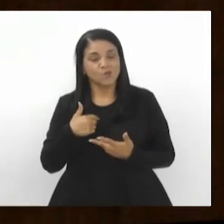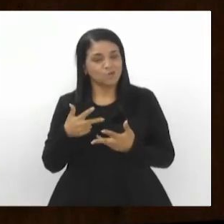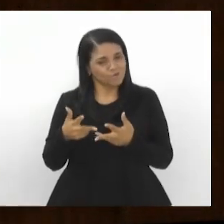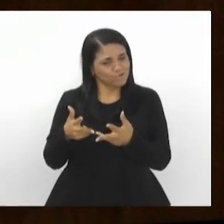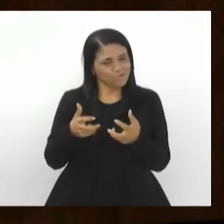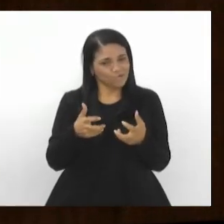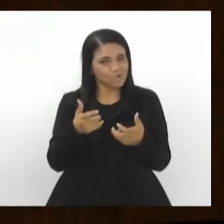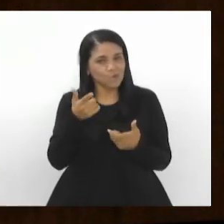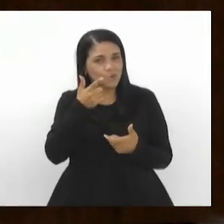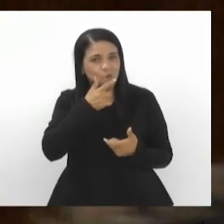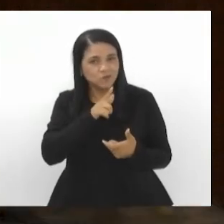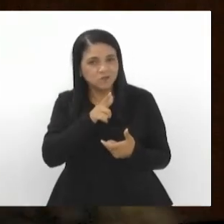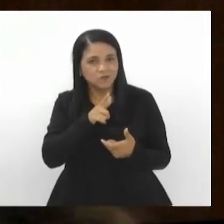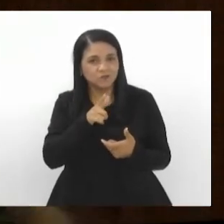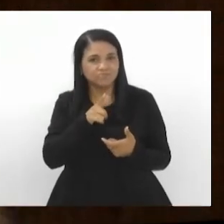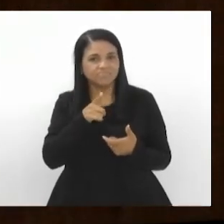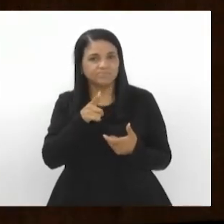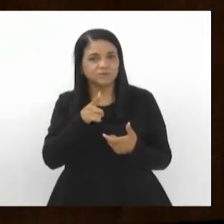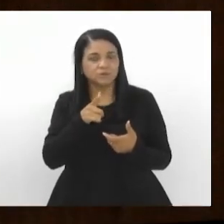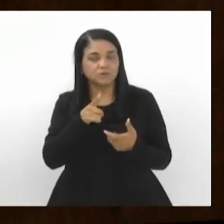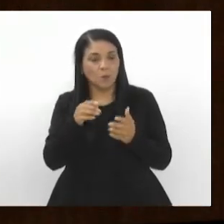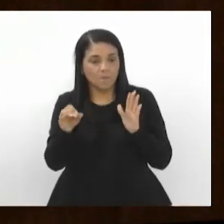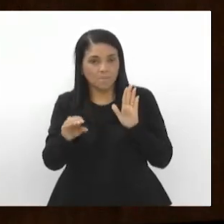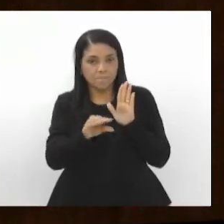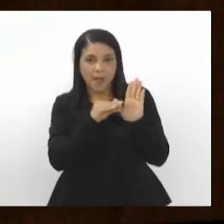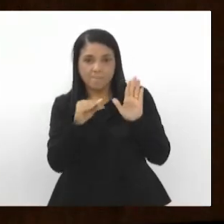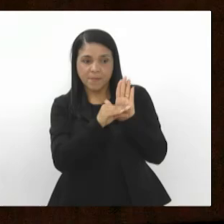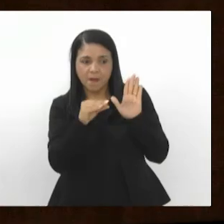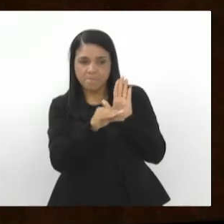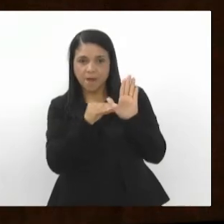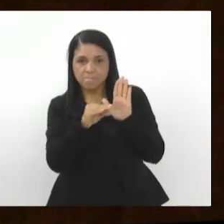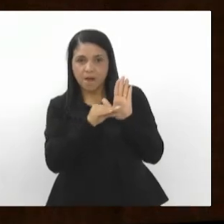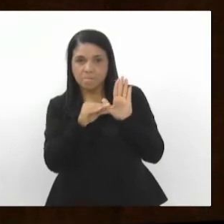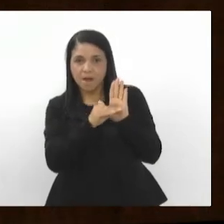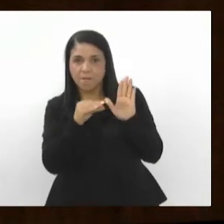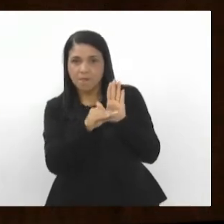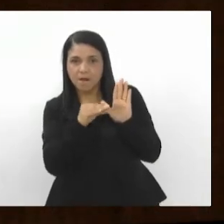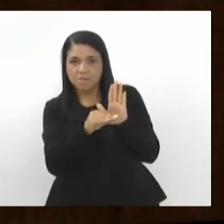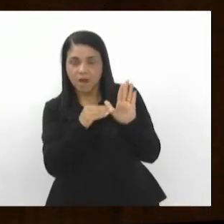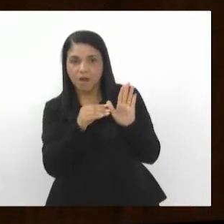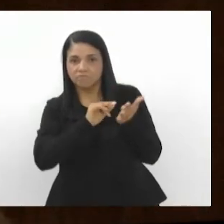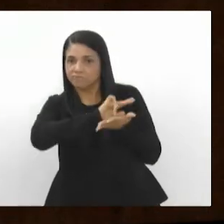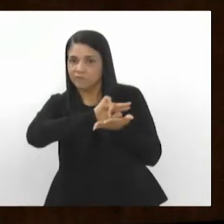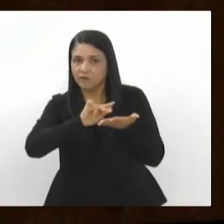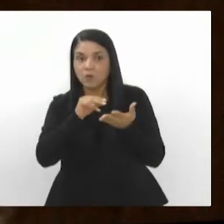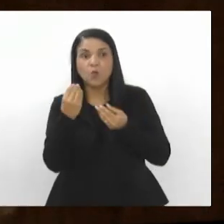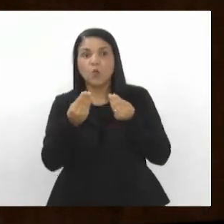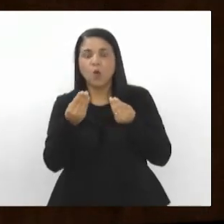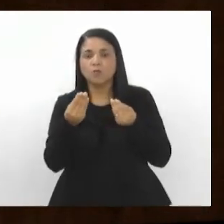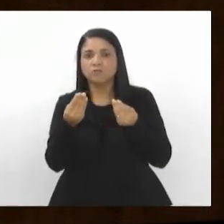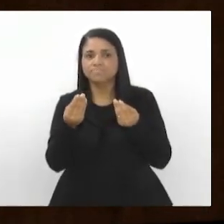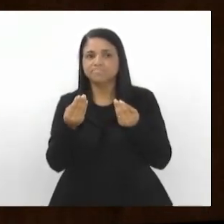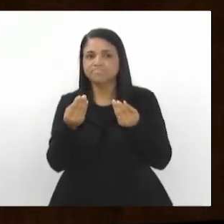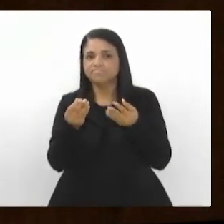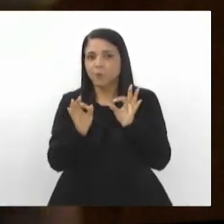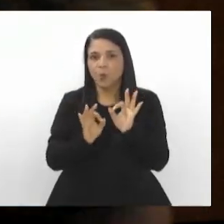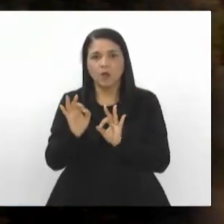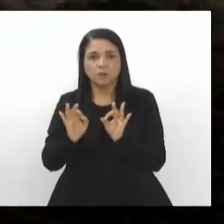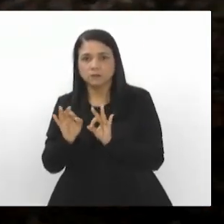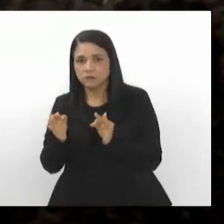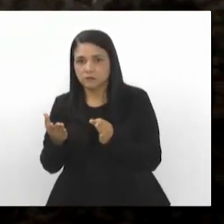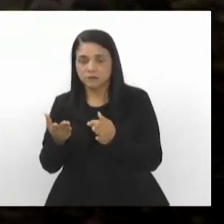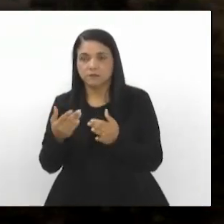verificar, pelo volume de emendas que já tem, como é que se concilia isso tudo, né? Então, estou dando